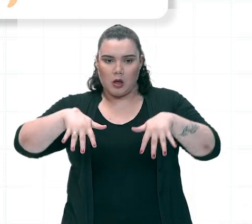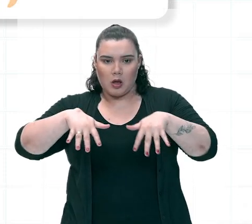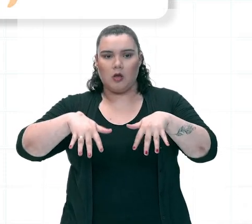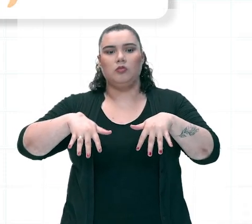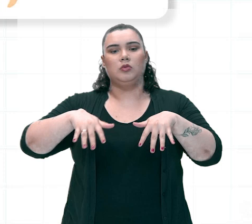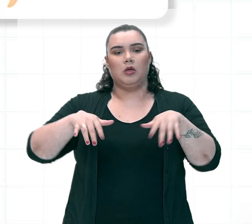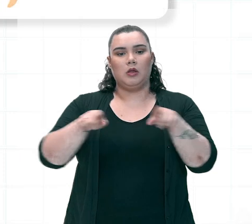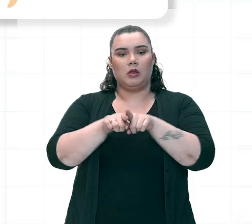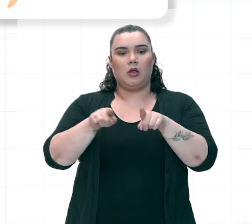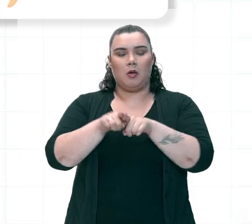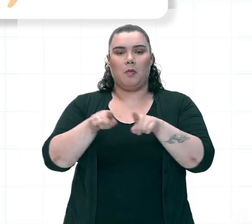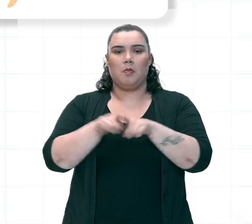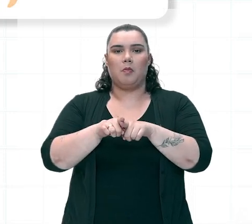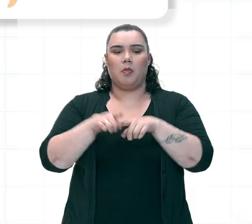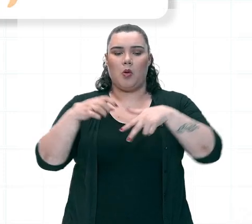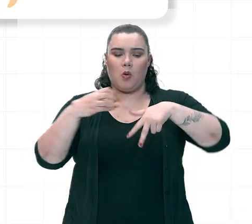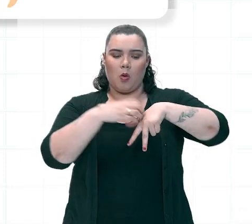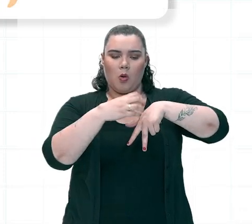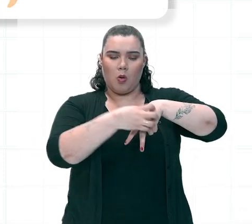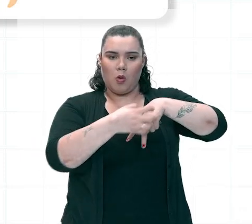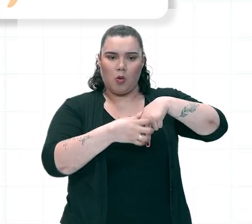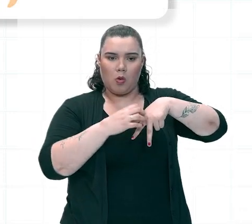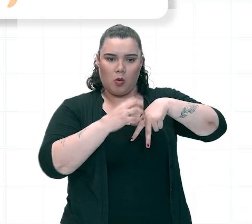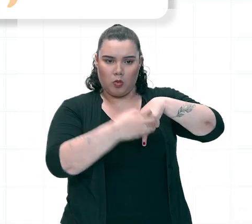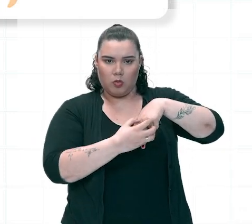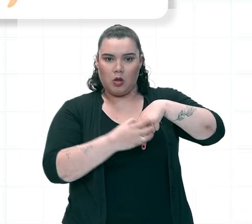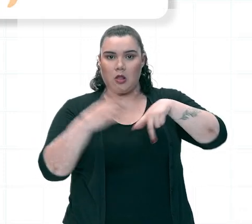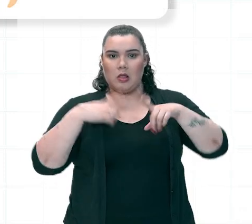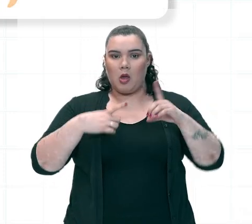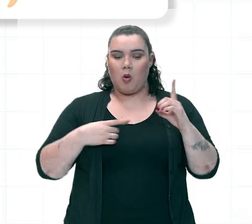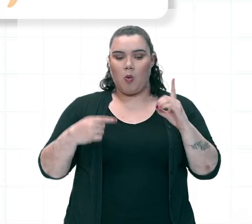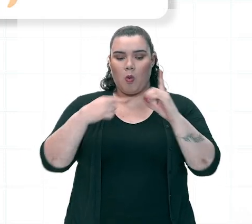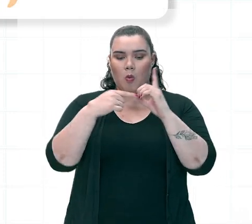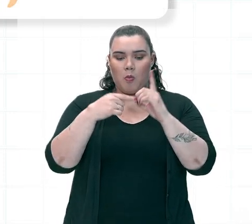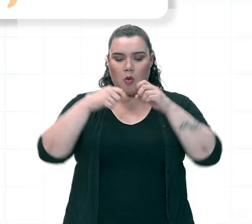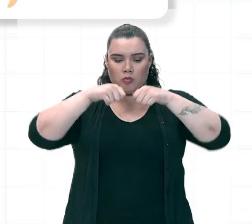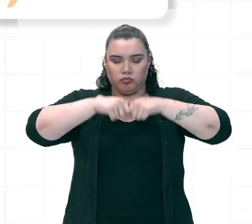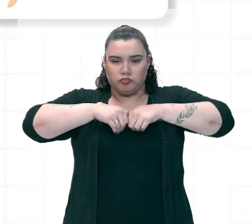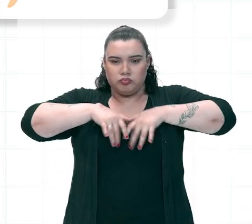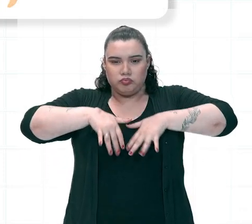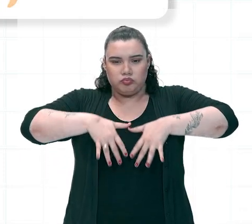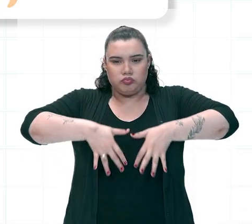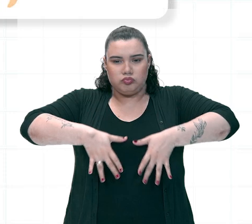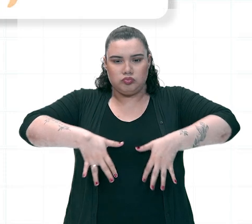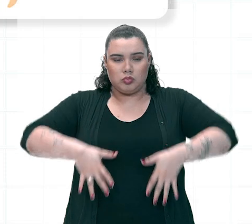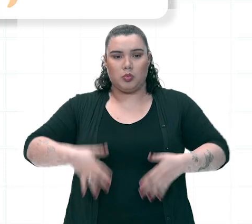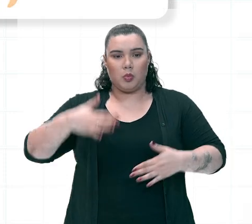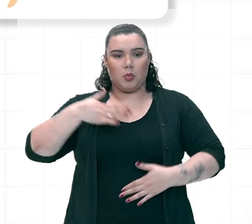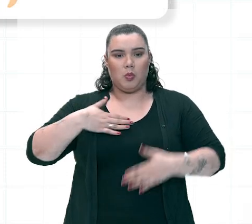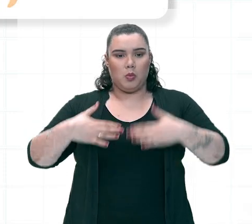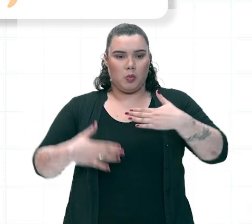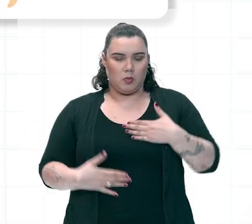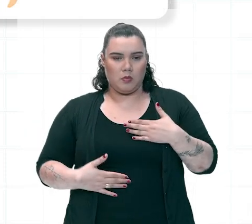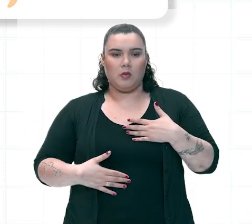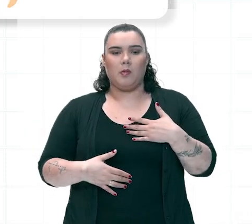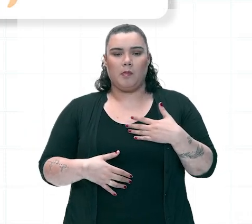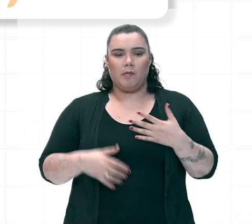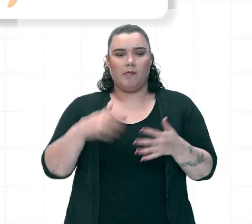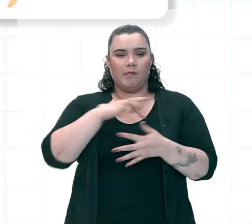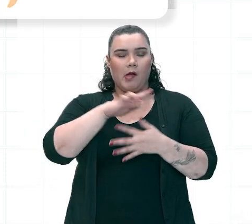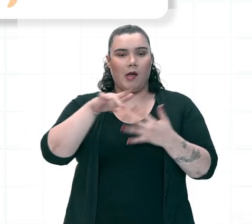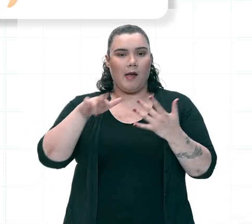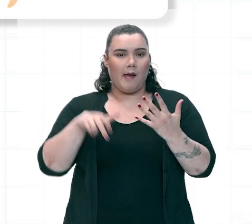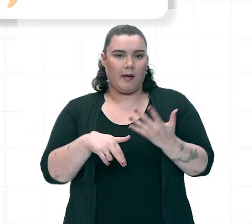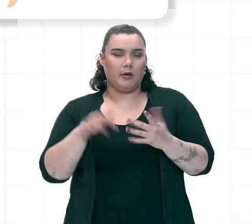e secretam hormônios no corpo. Esses hormônios desempenham um papel crucial na regulação de